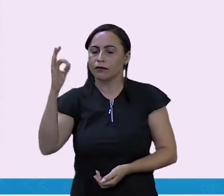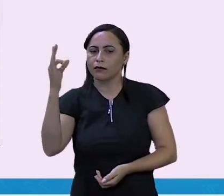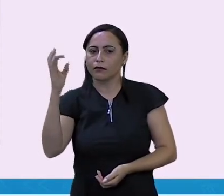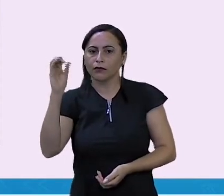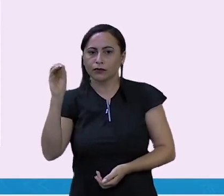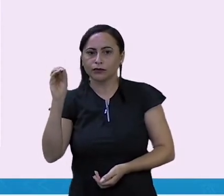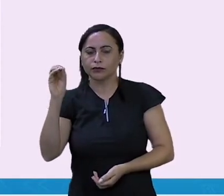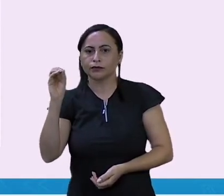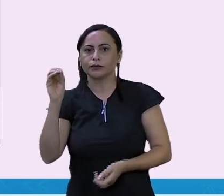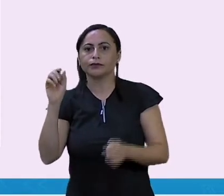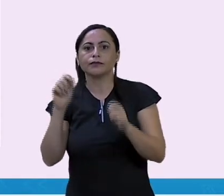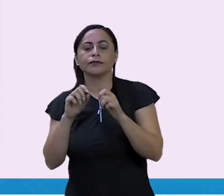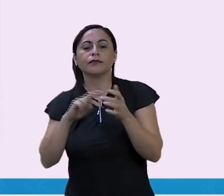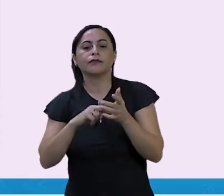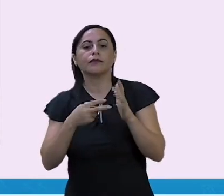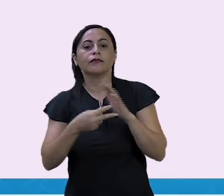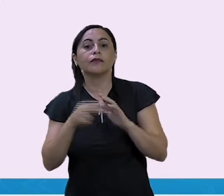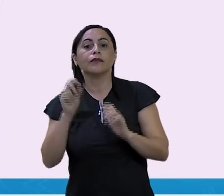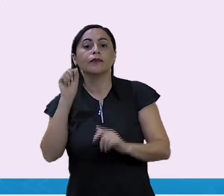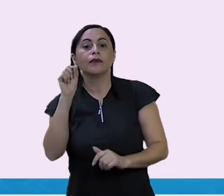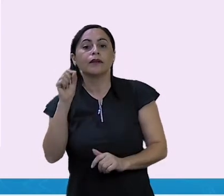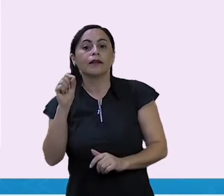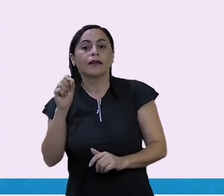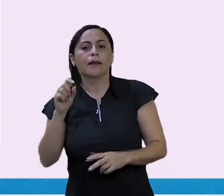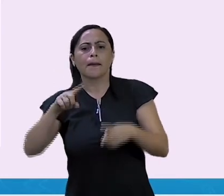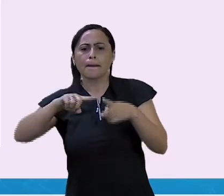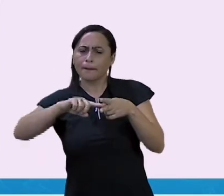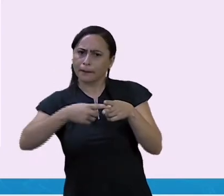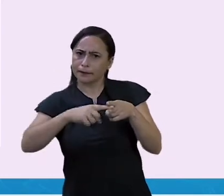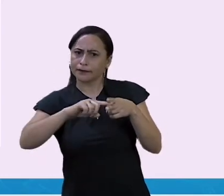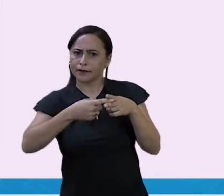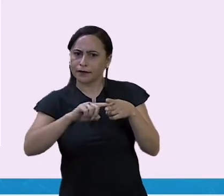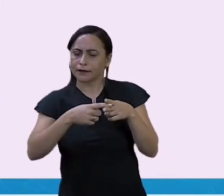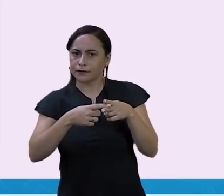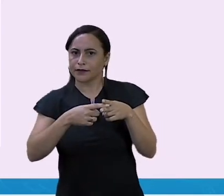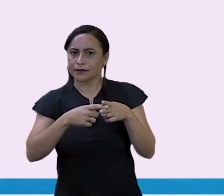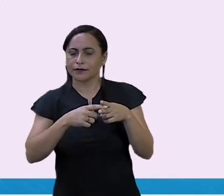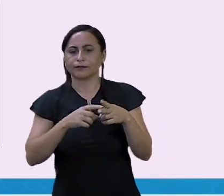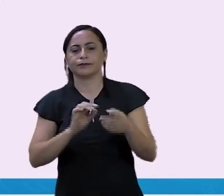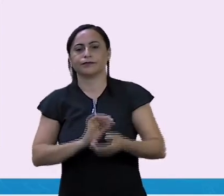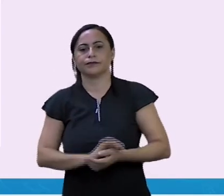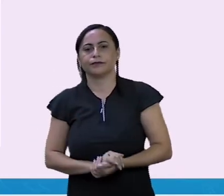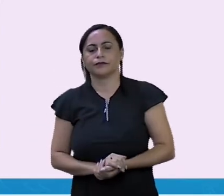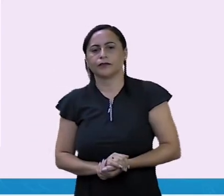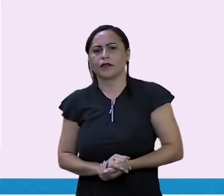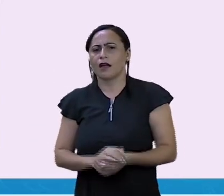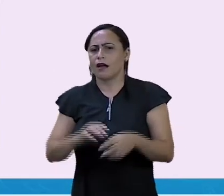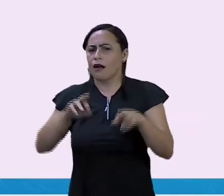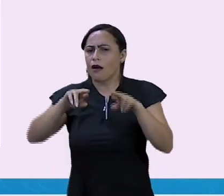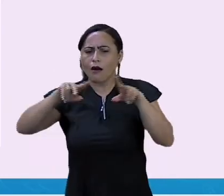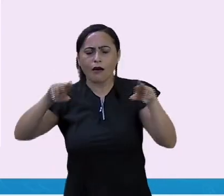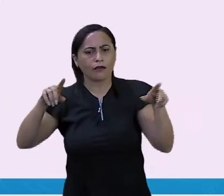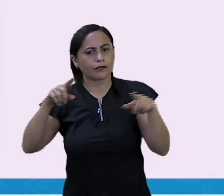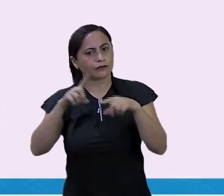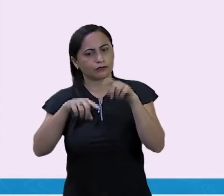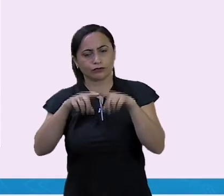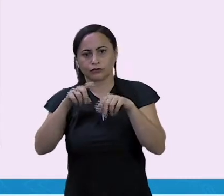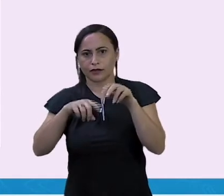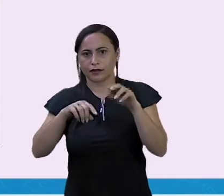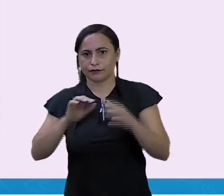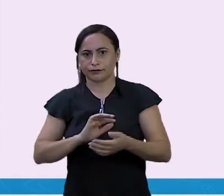fazer reparos ou melhorias em alguma coisa, né? É uma reparação, consertar